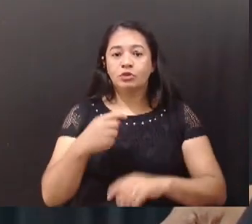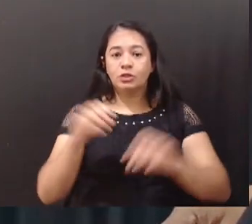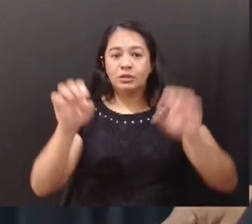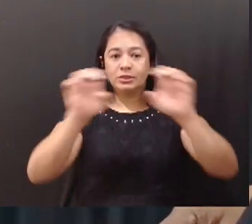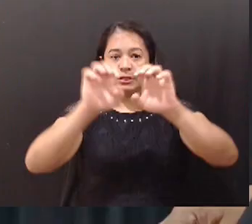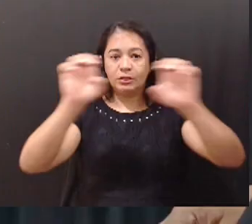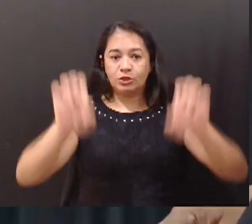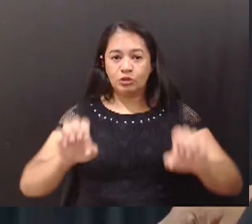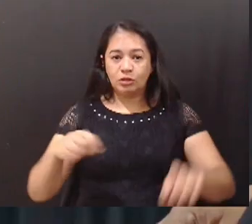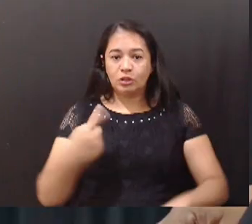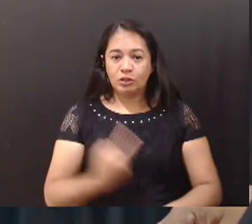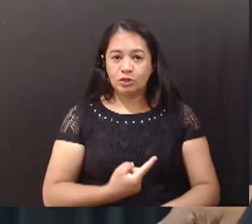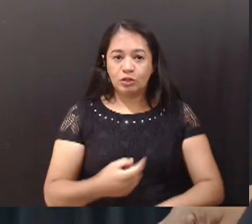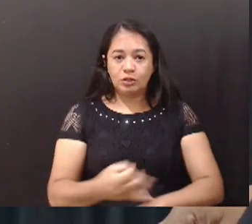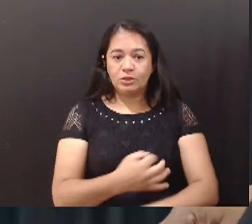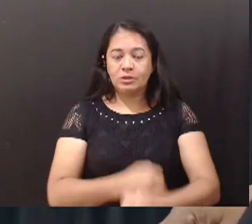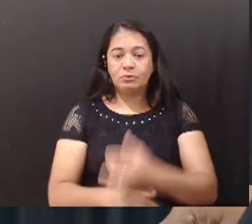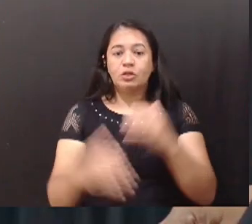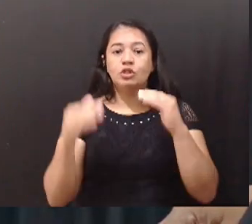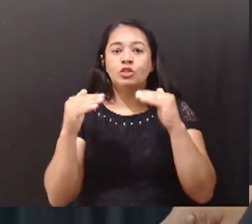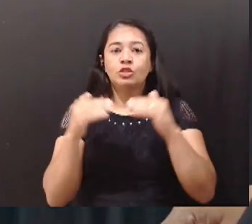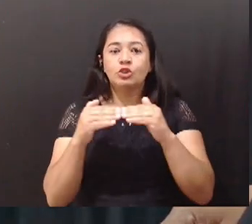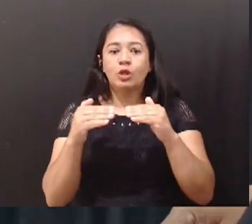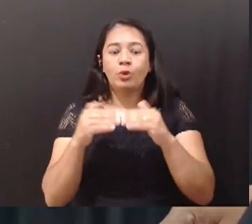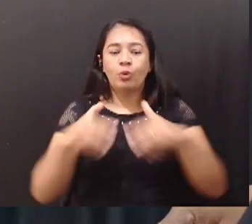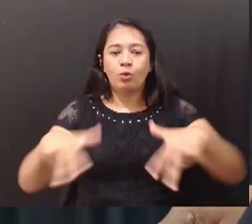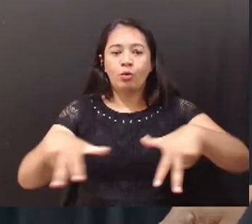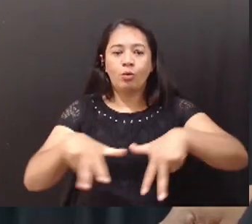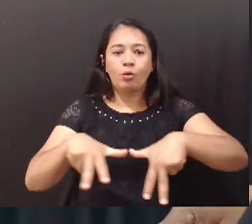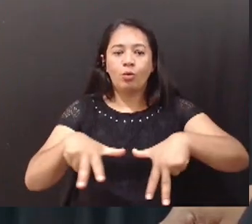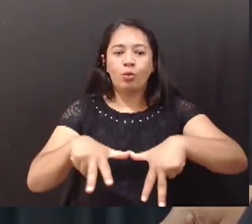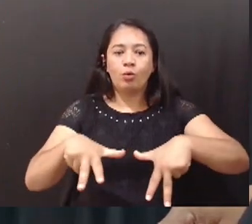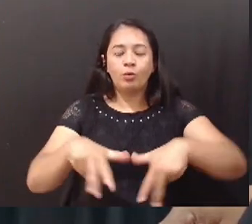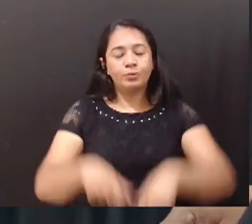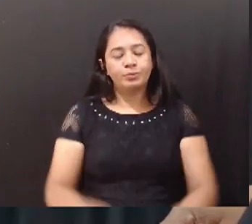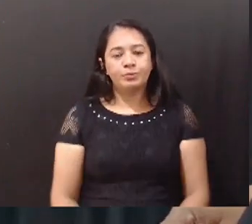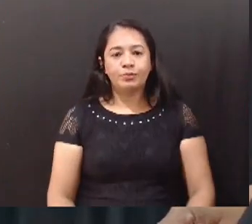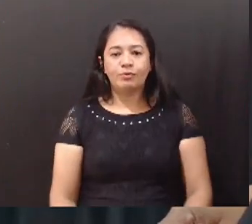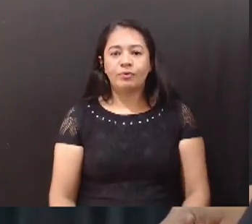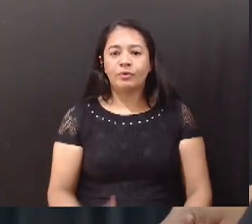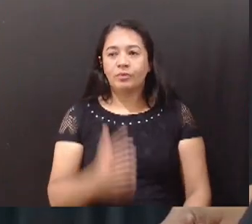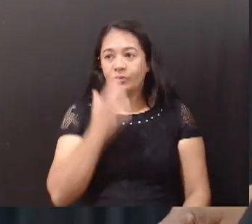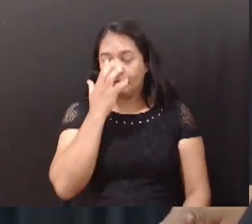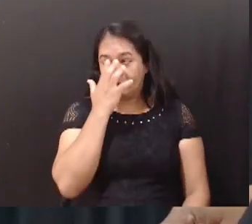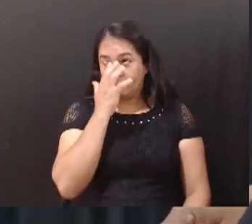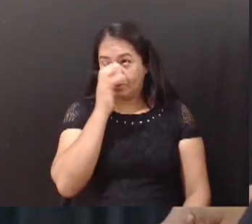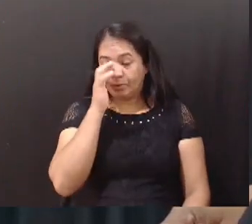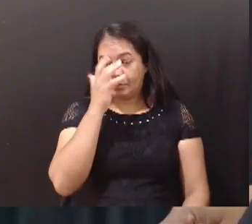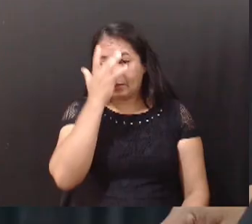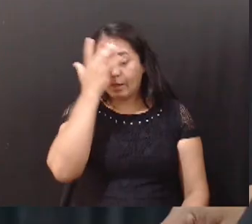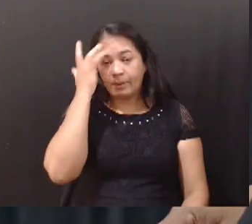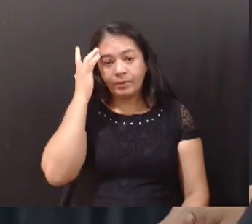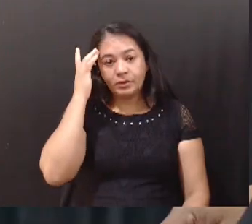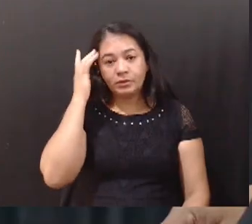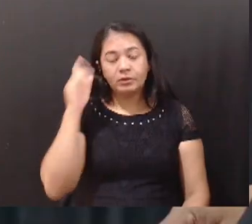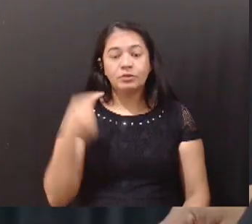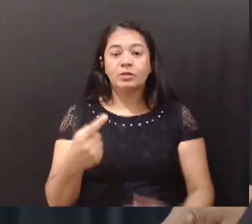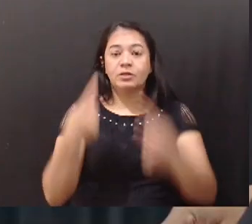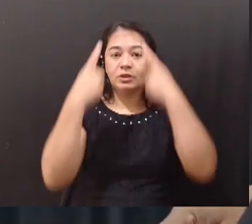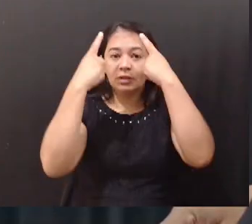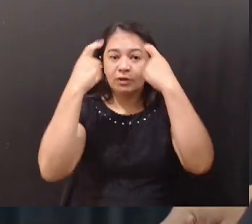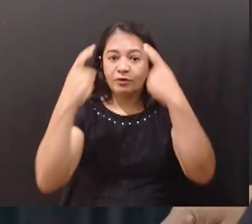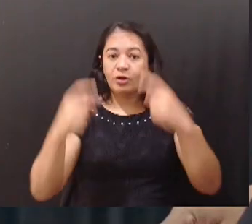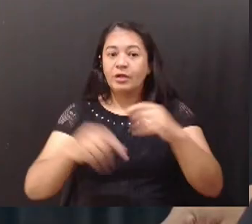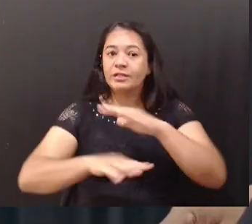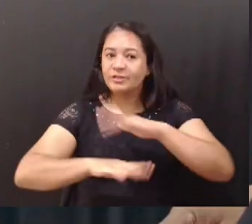acordo com o gênero. E quando chega uma pessoa que está numa relação... E aí a gente tem que falar de violência infantil. Para a gente falar